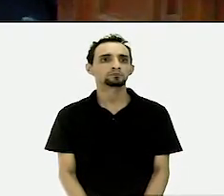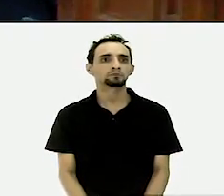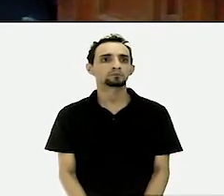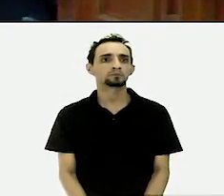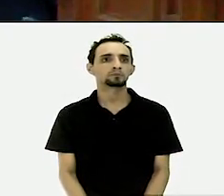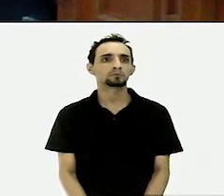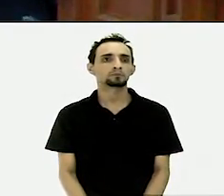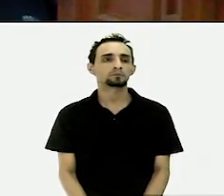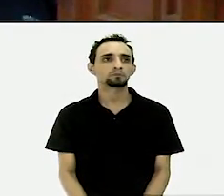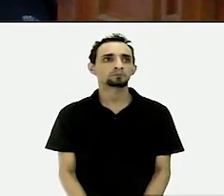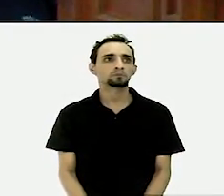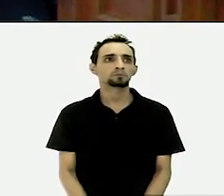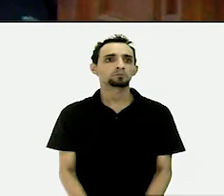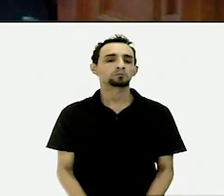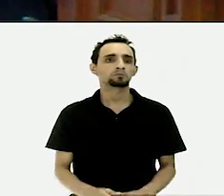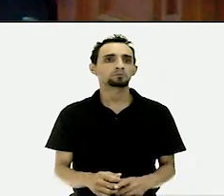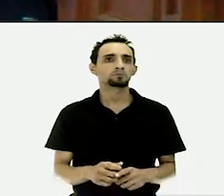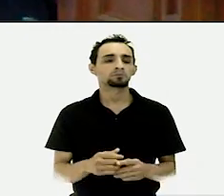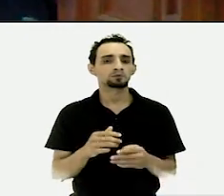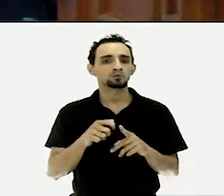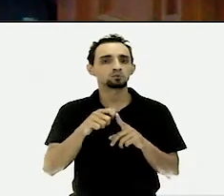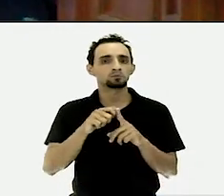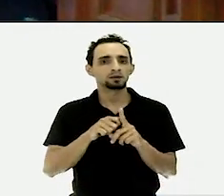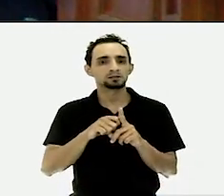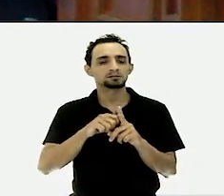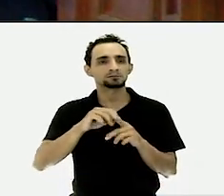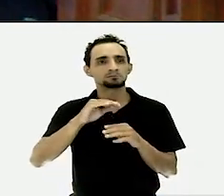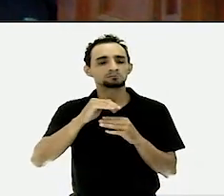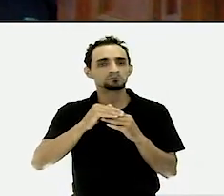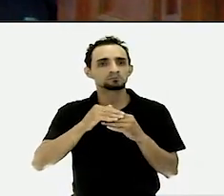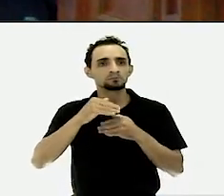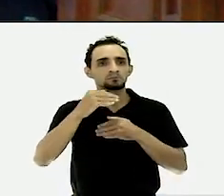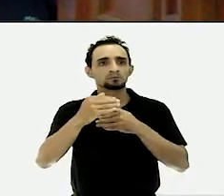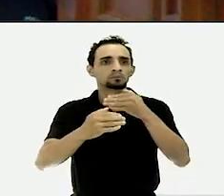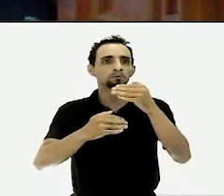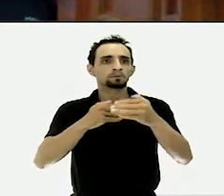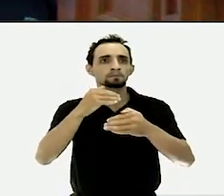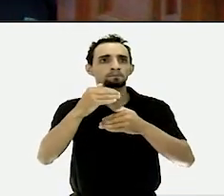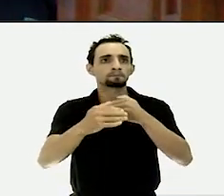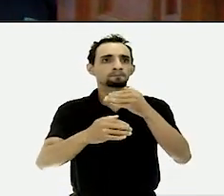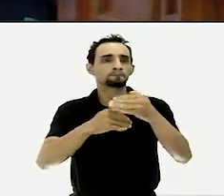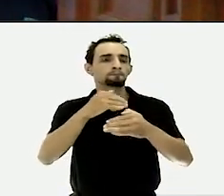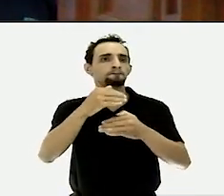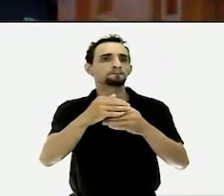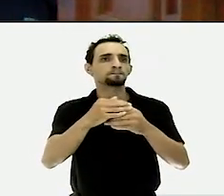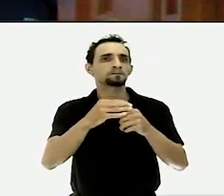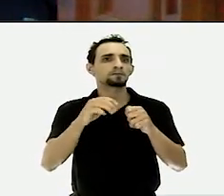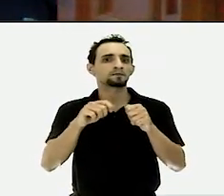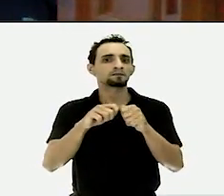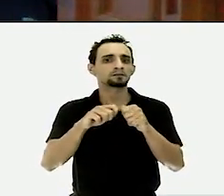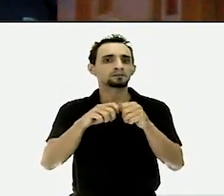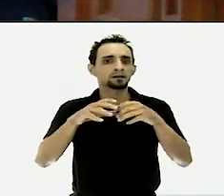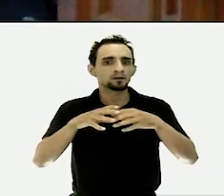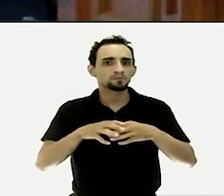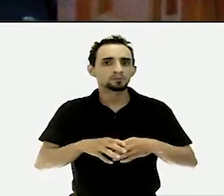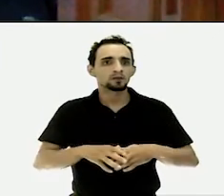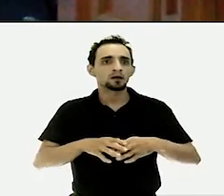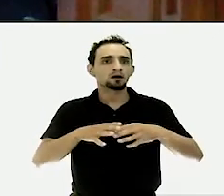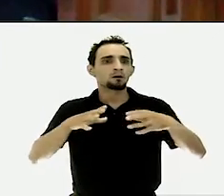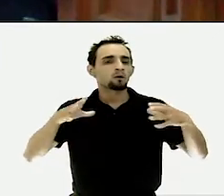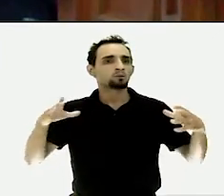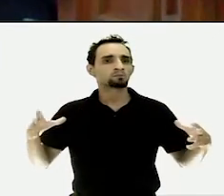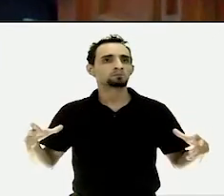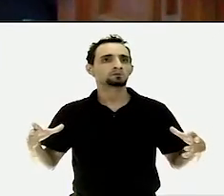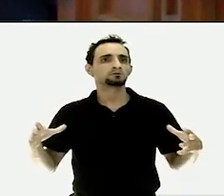né, que tome essa providência o quanto antes, para aumentar o diâmetro, né, do portão, para que,